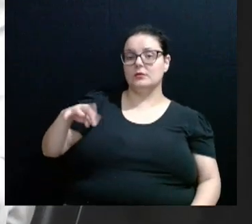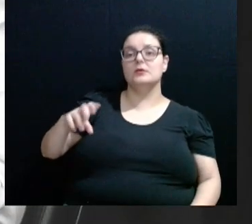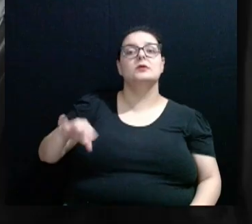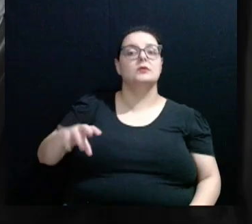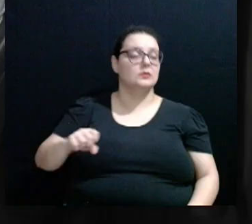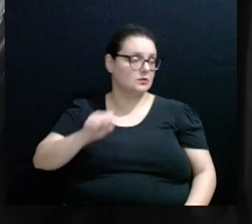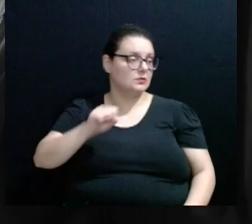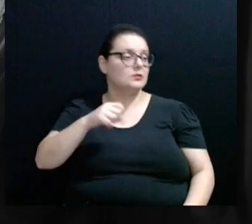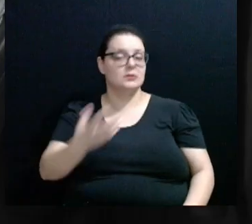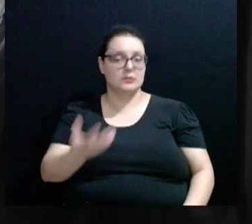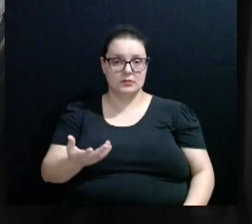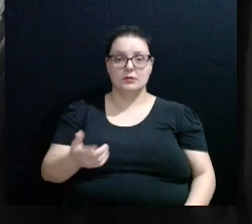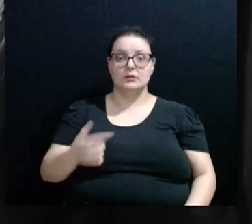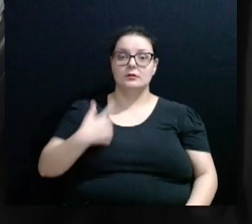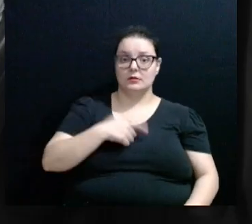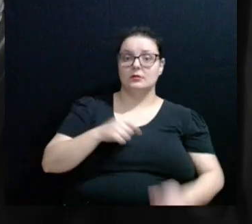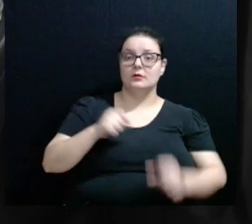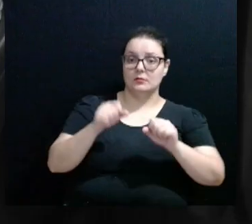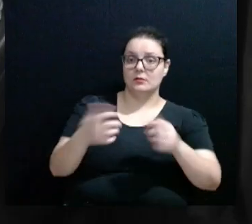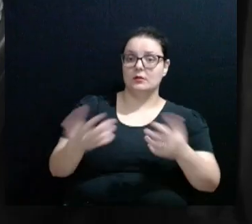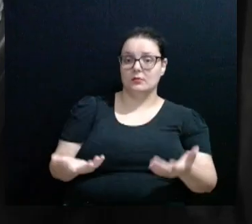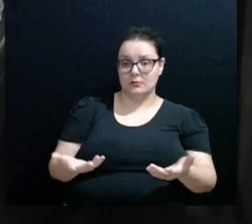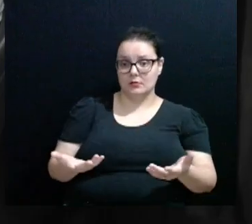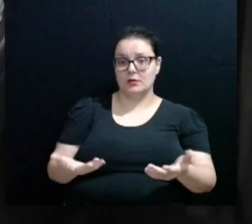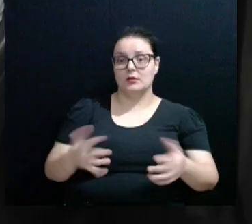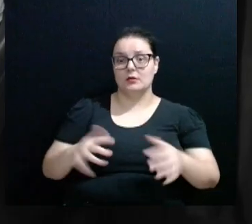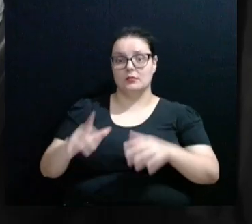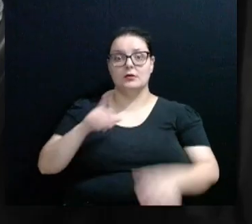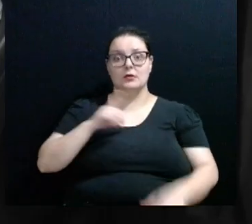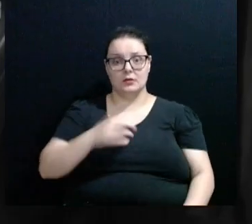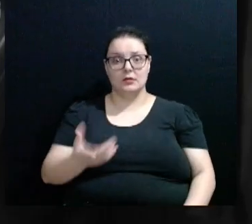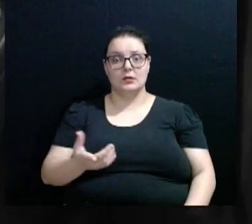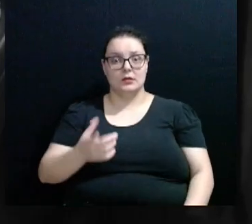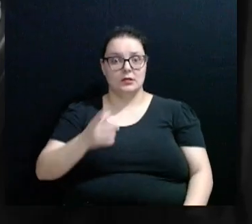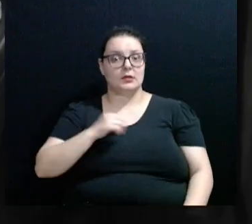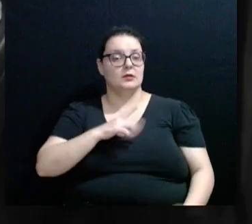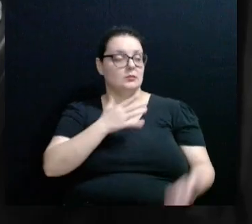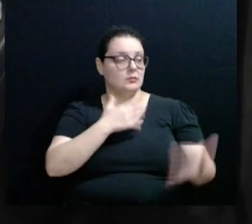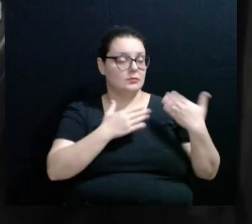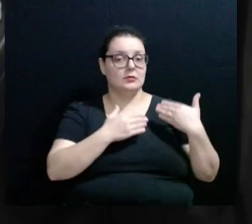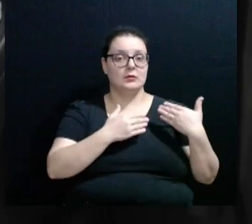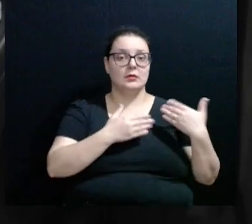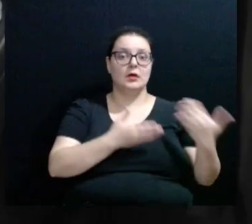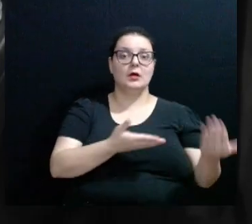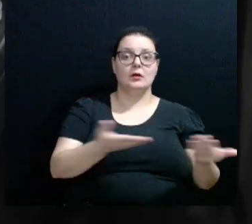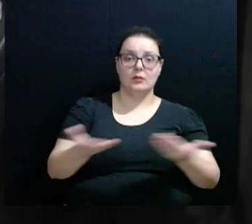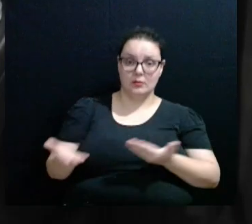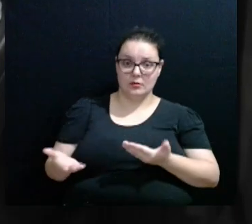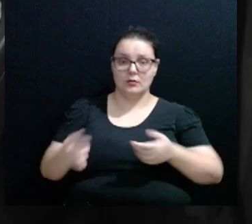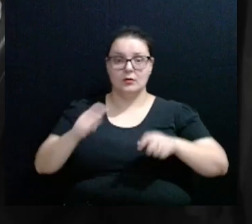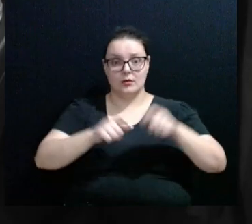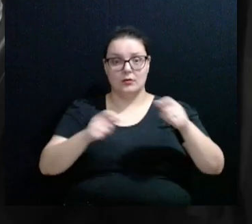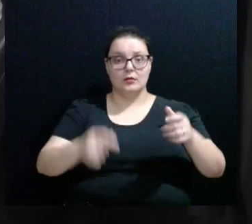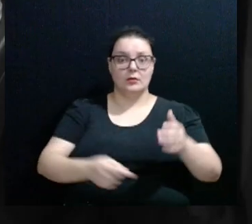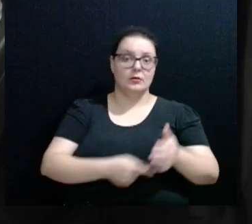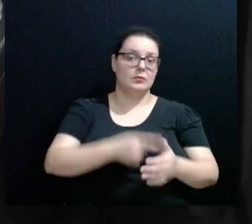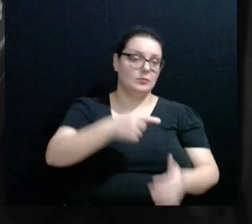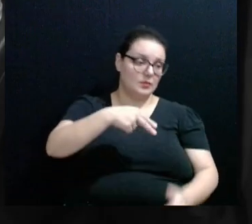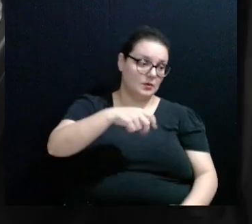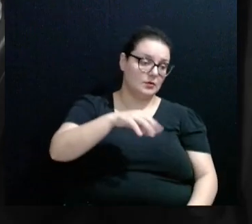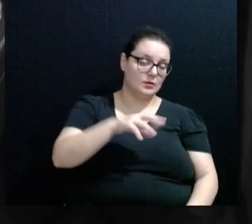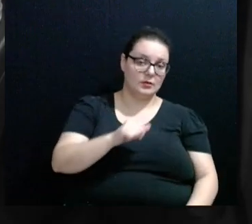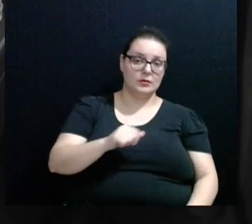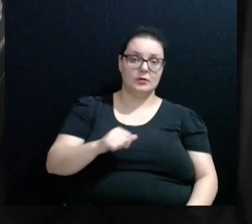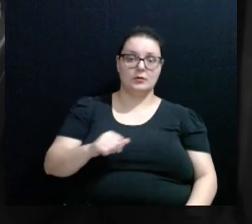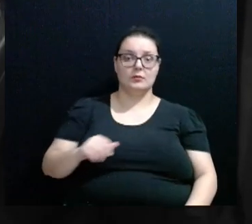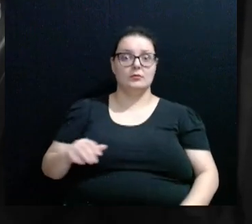instrumentistas. E para que a gente possa... Então, tem todo um movimento. Tanto que a gente teve recentemente a apresentação do pessoal do Primeira Nota no Castro